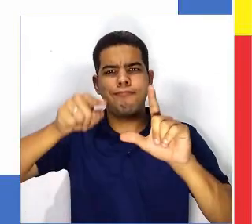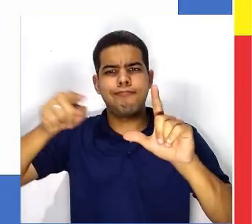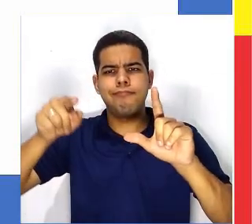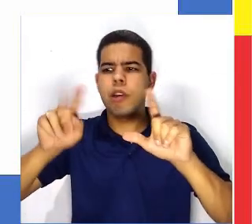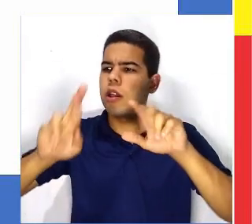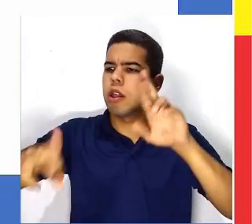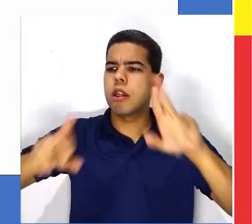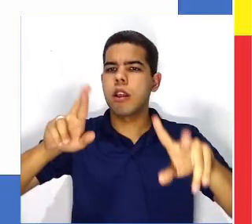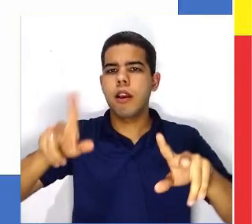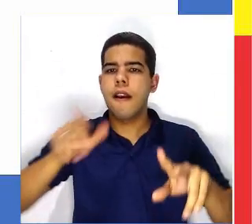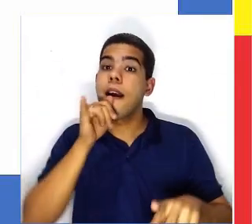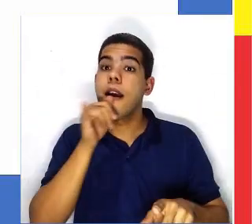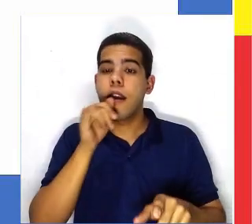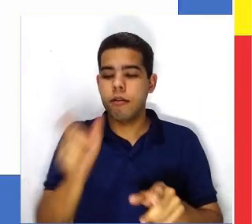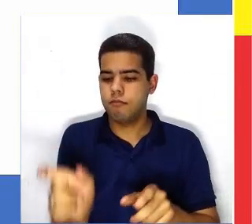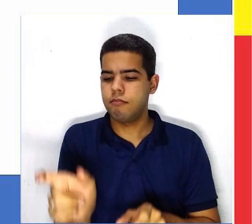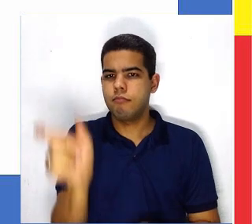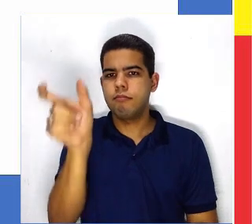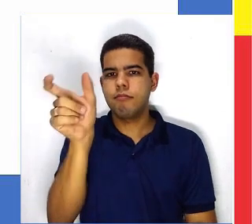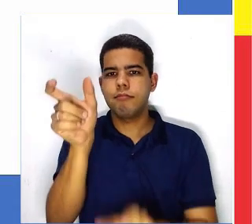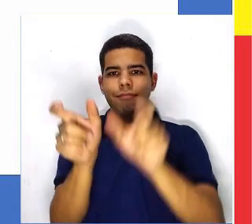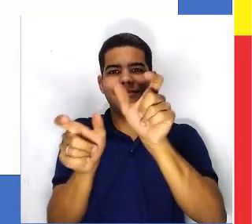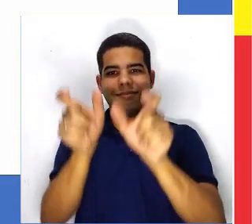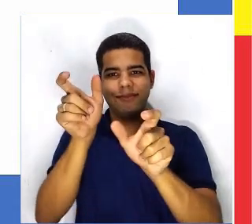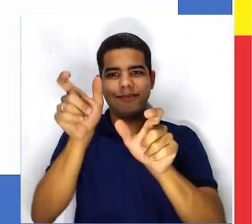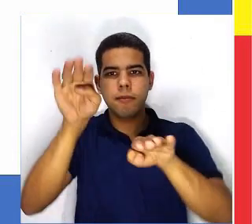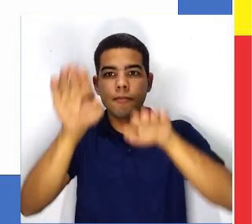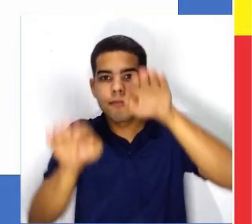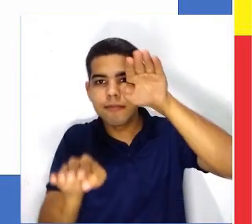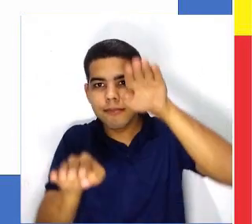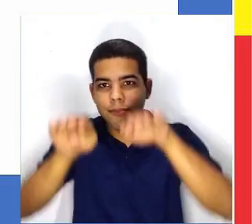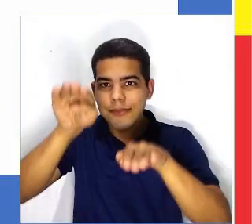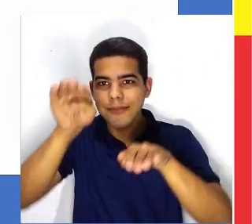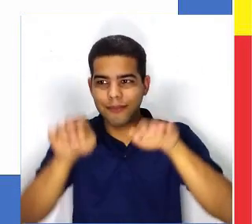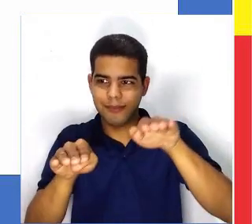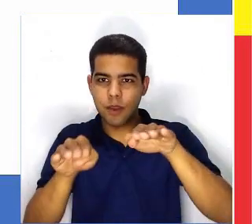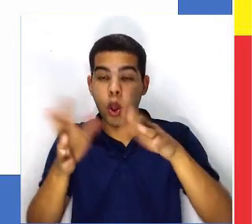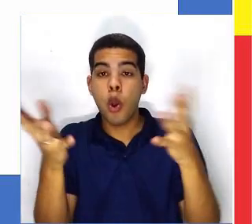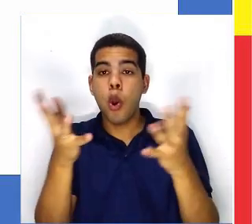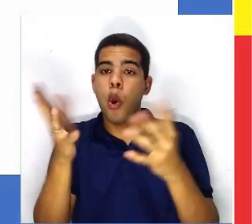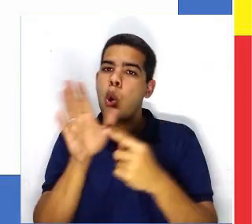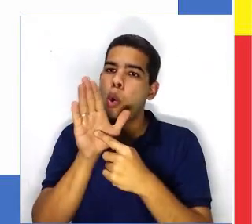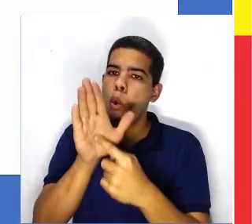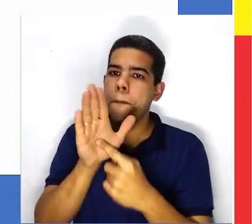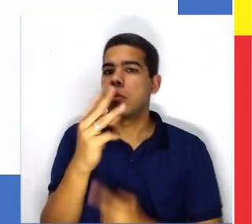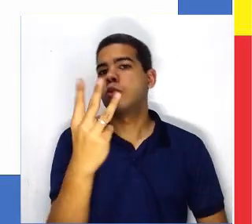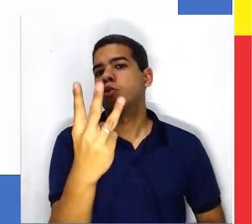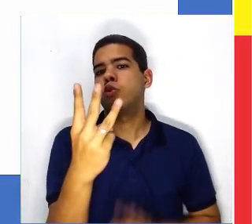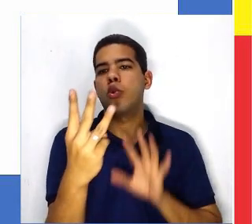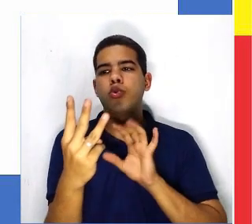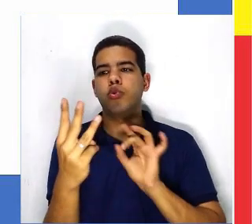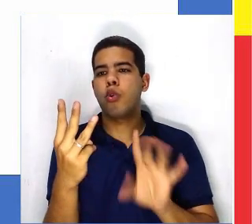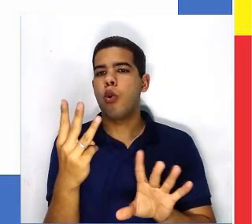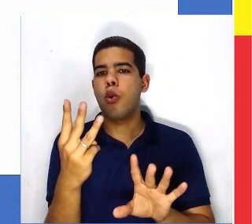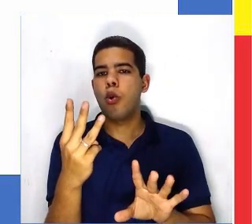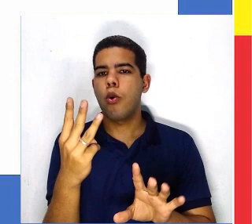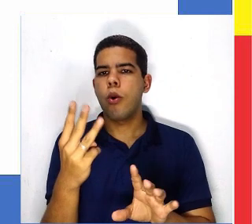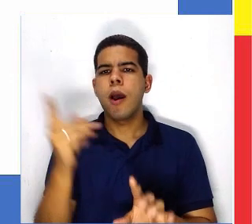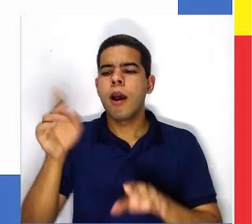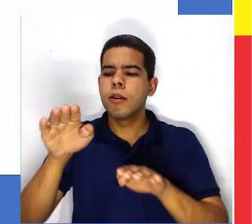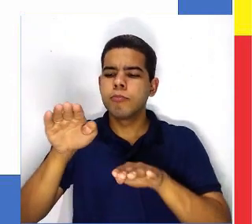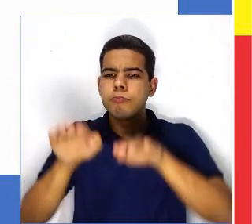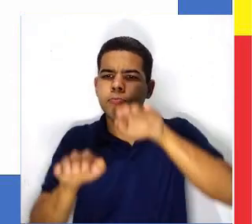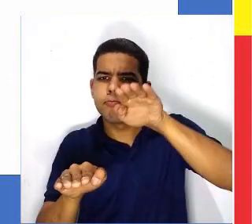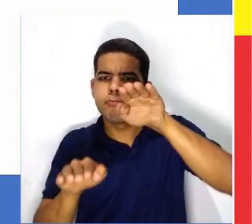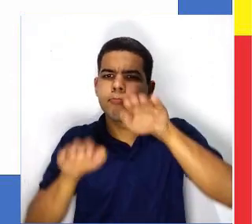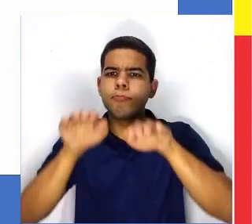aí colocando gráfico de colunas, mas existem outros. Hoje eu vou mostrar só 3 para vocês, tá bom? O gráfico de